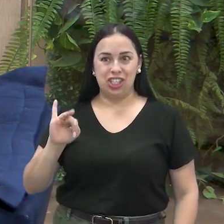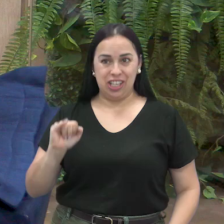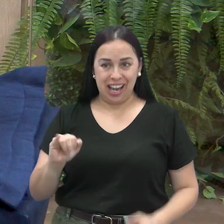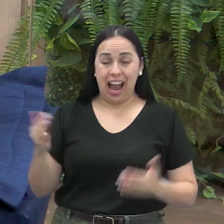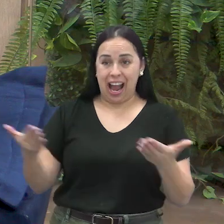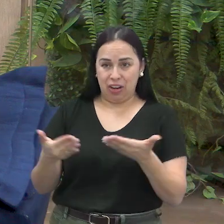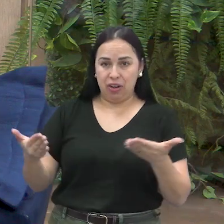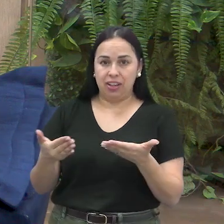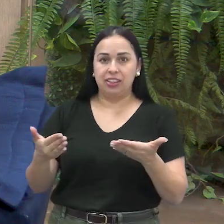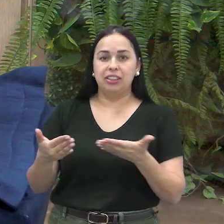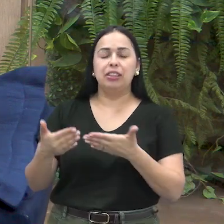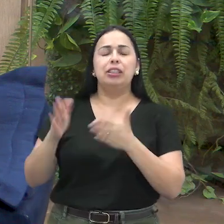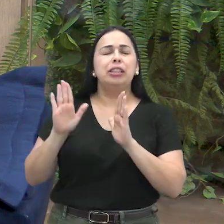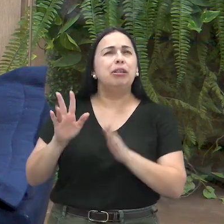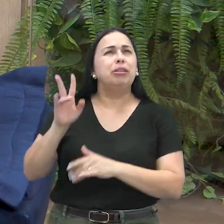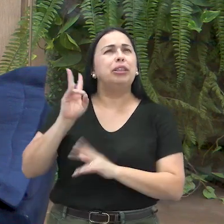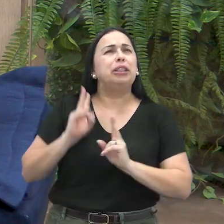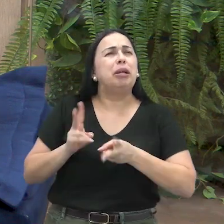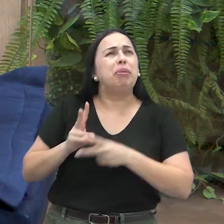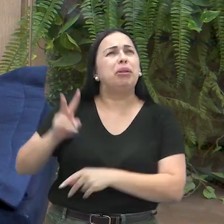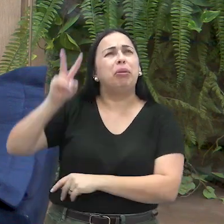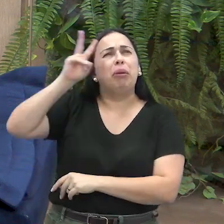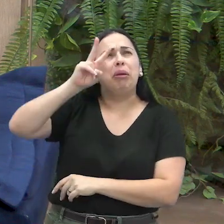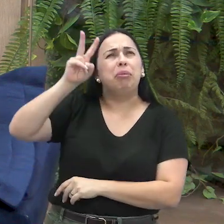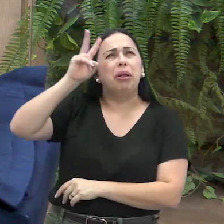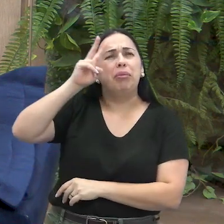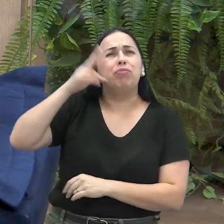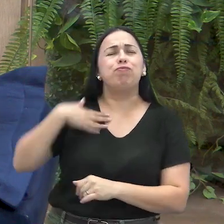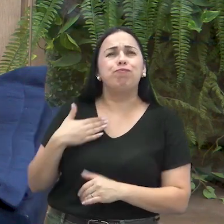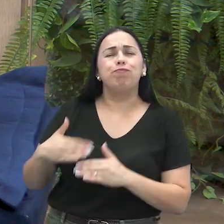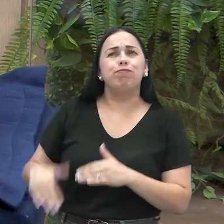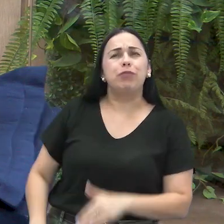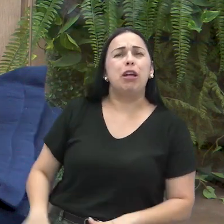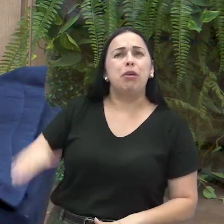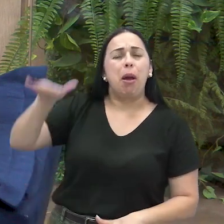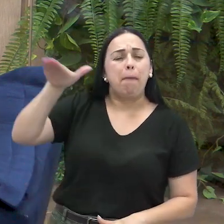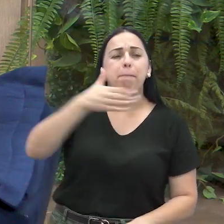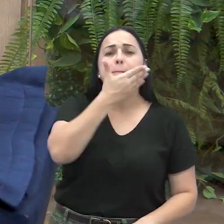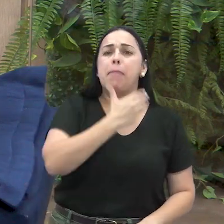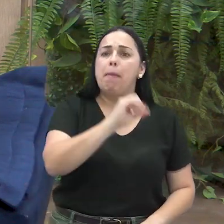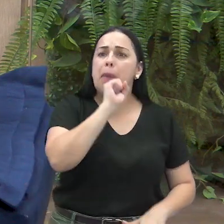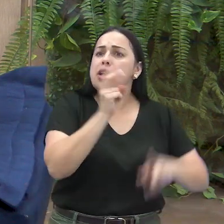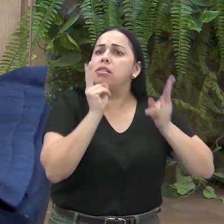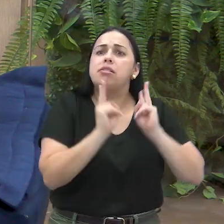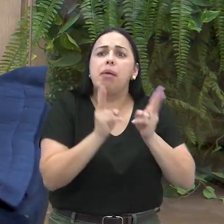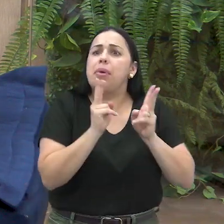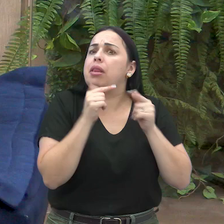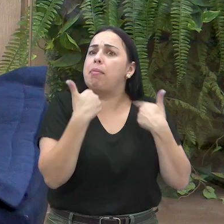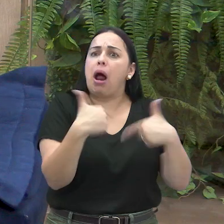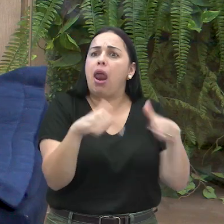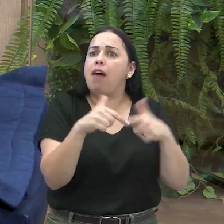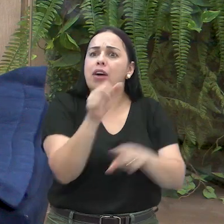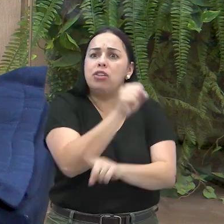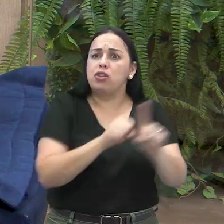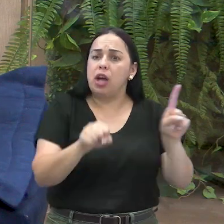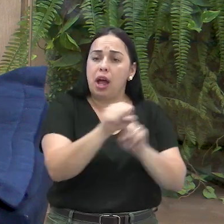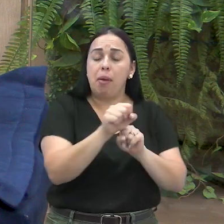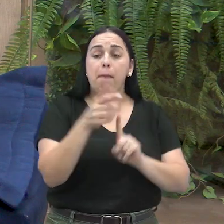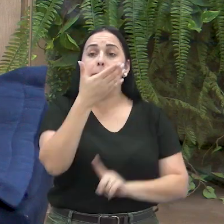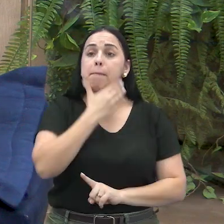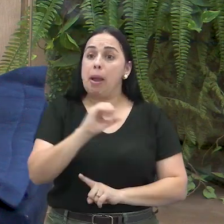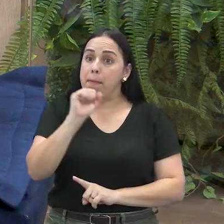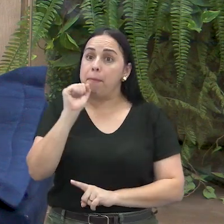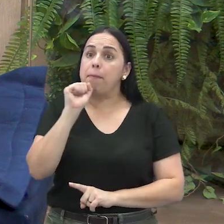E isso sempre foi assim, desde que eu me lembre, como gente, assim, eu lembro do meu pai fazendo um trabalho social. Meu pai e minha